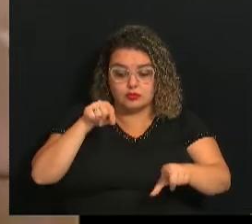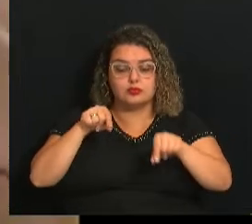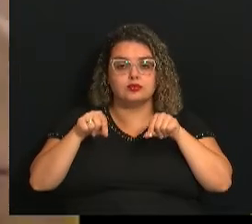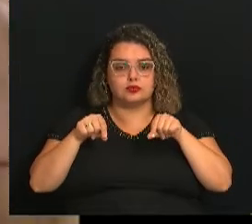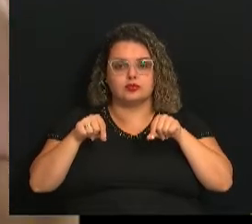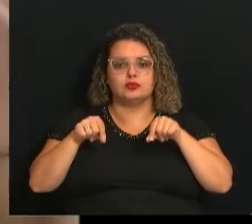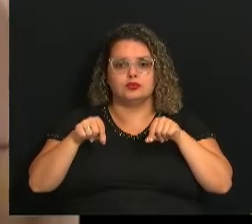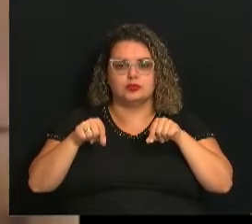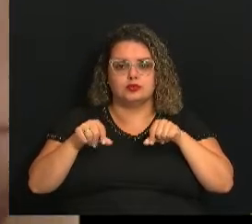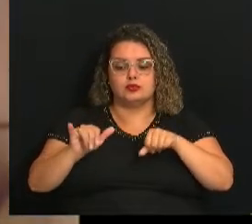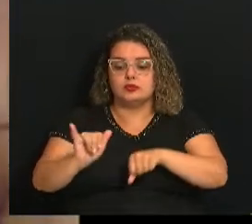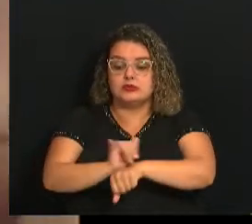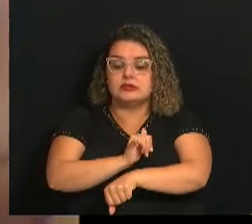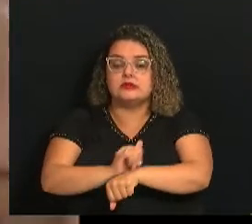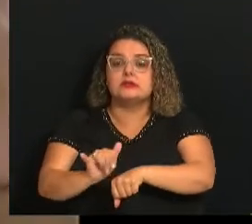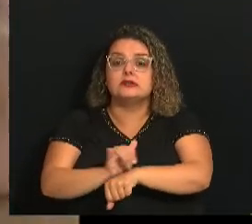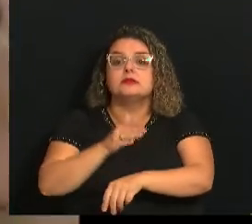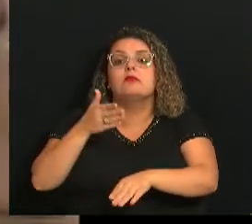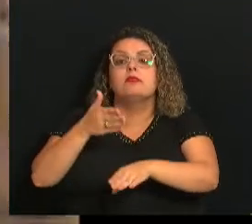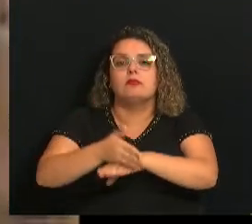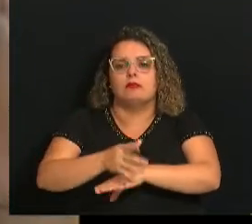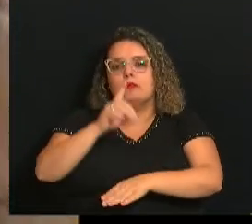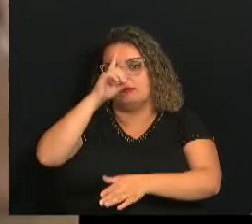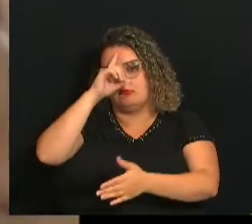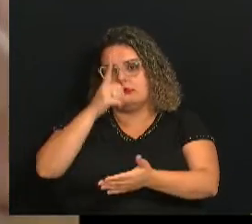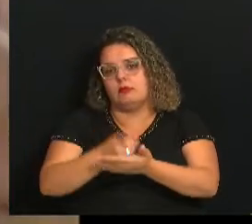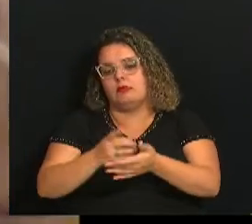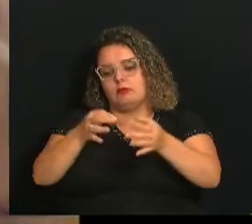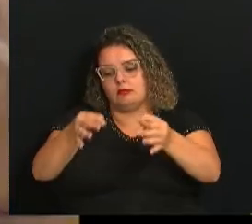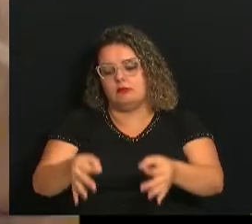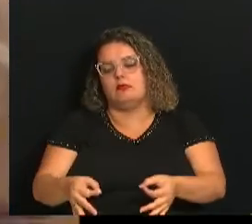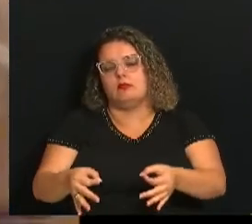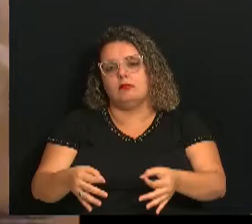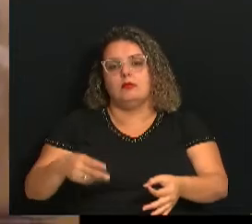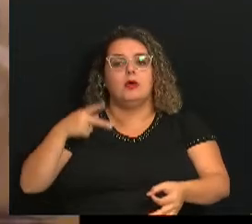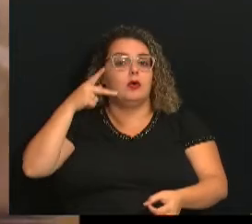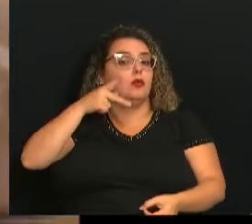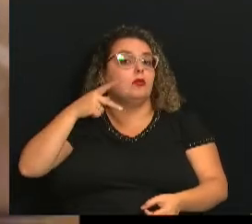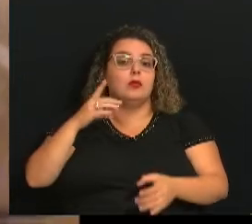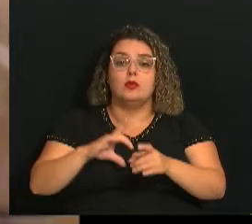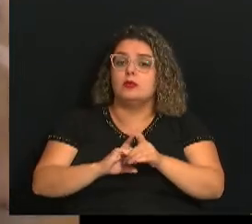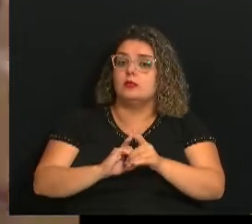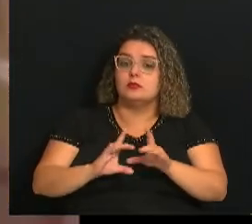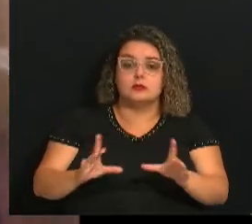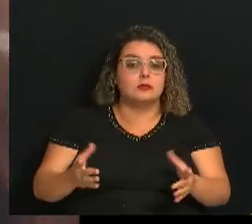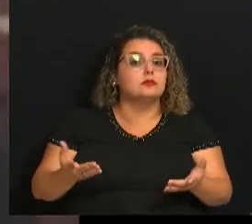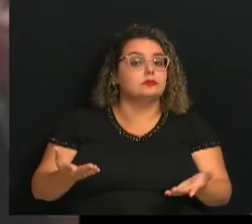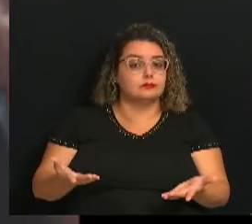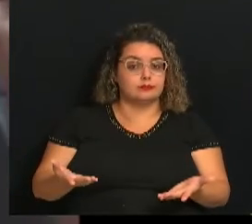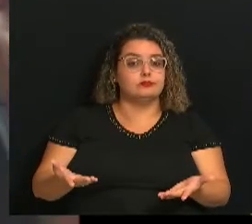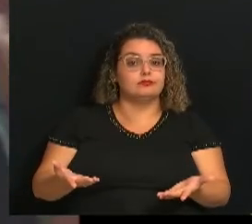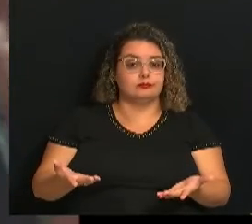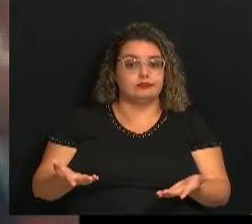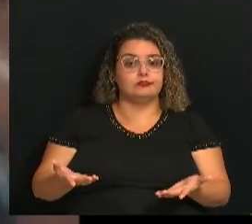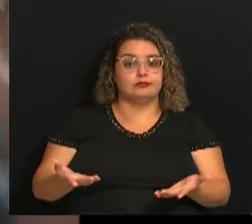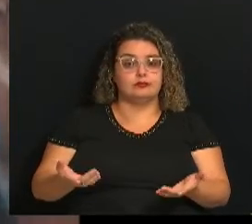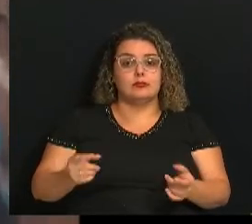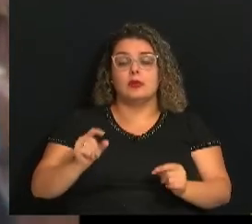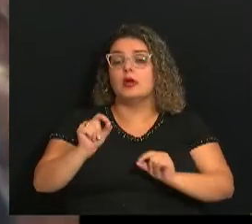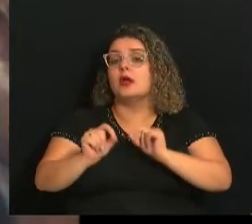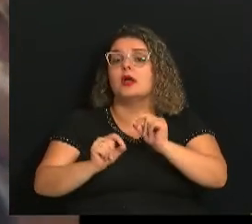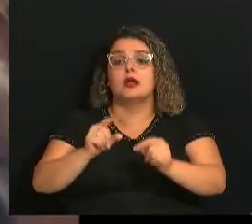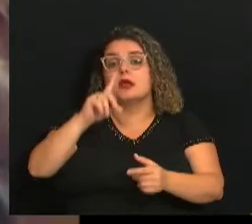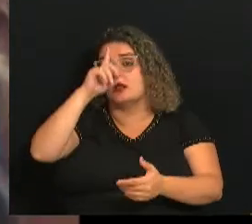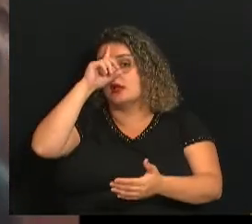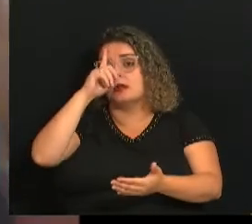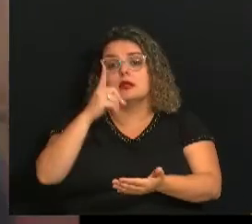mecanismos de participação e decisão efetivamente públicas e democráticas. Então, quem está decidindo o